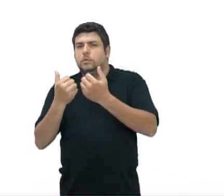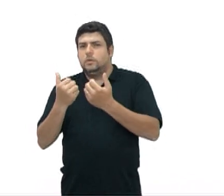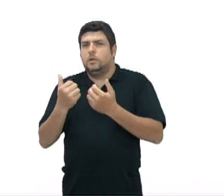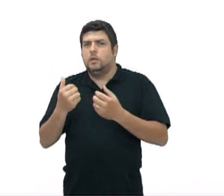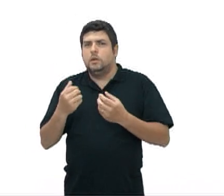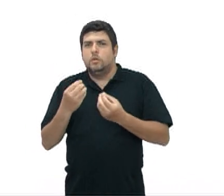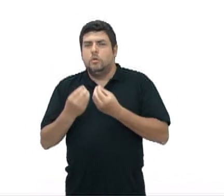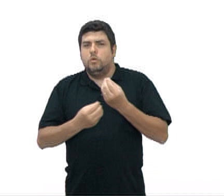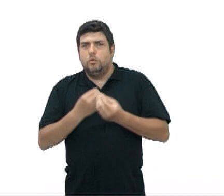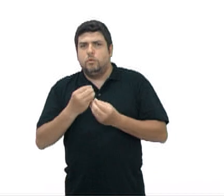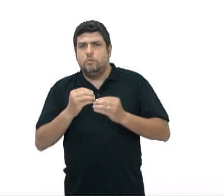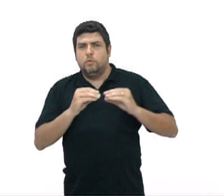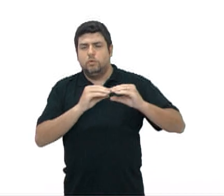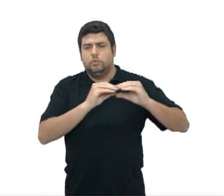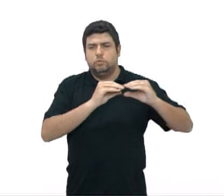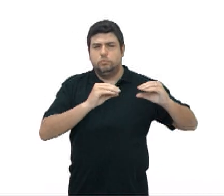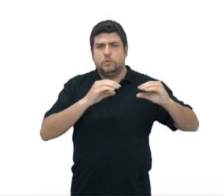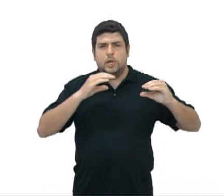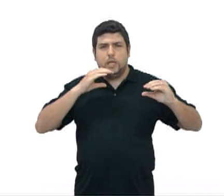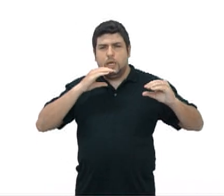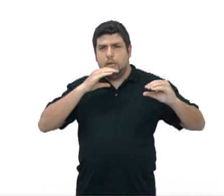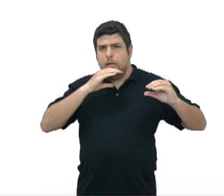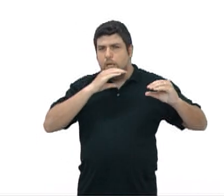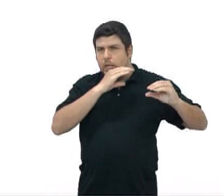quente operando com uma temperatura de